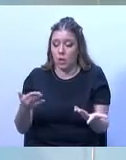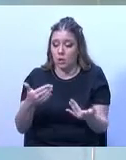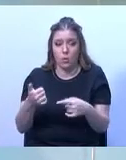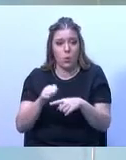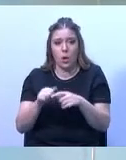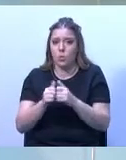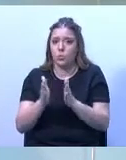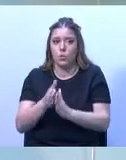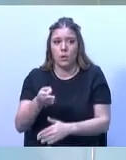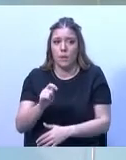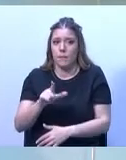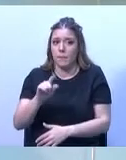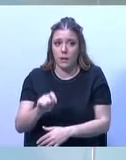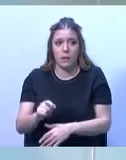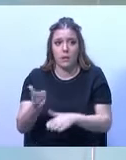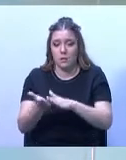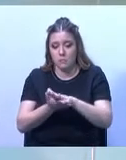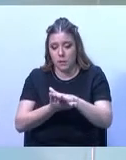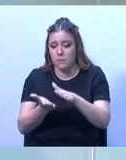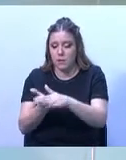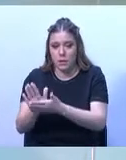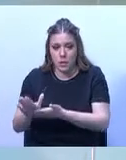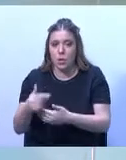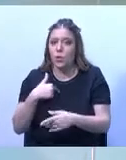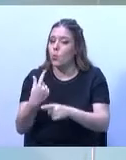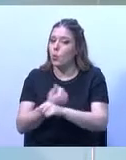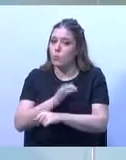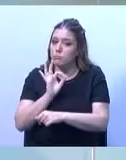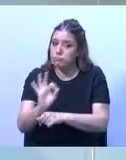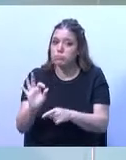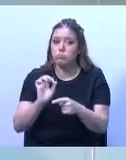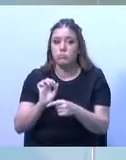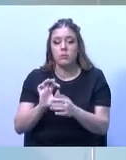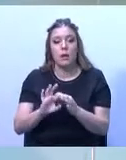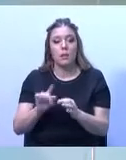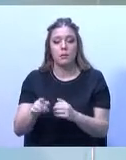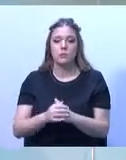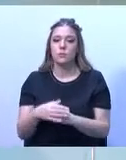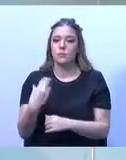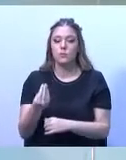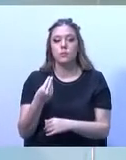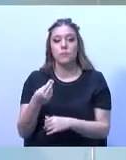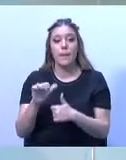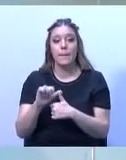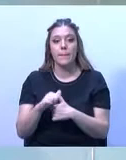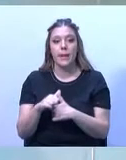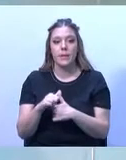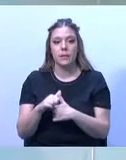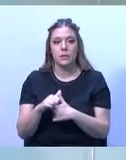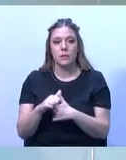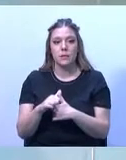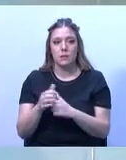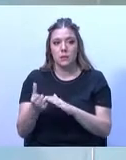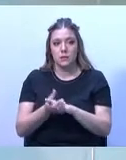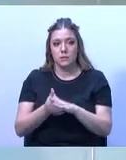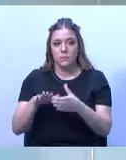todo em pele, palmilha, já compro próprio para isso. Muito bem. E diga uma coisa, essas soquetes ou redes,